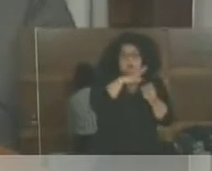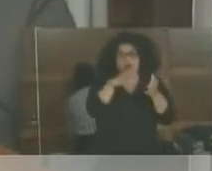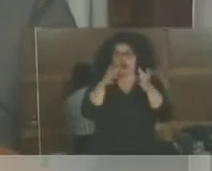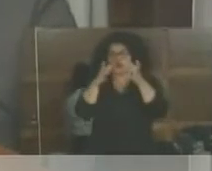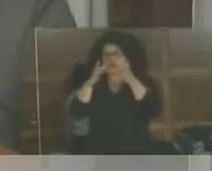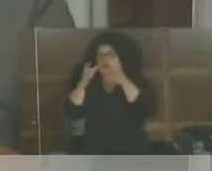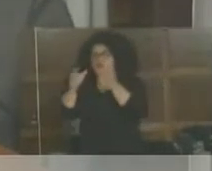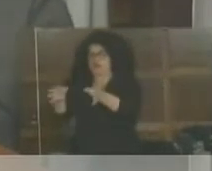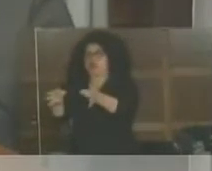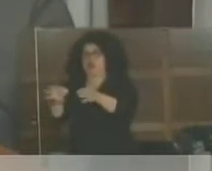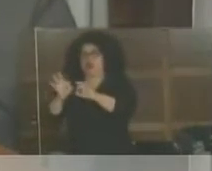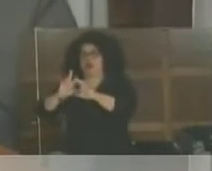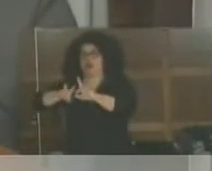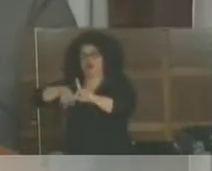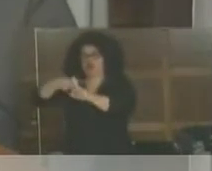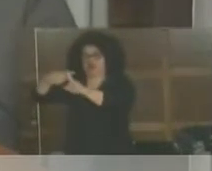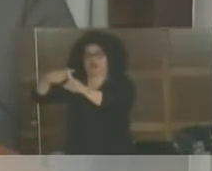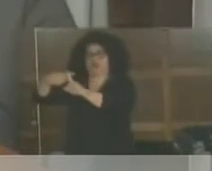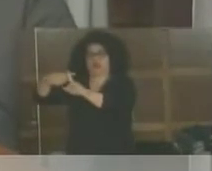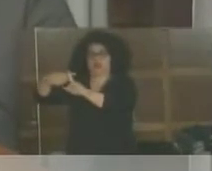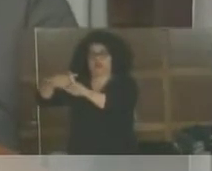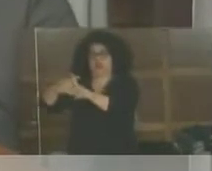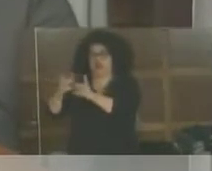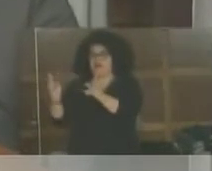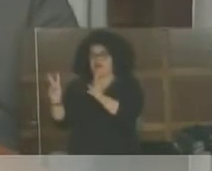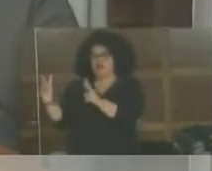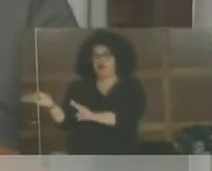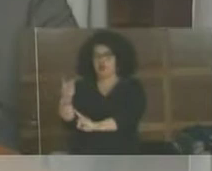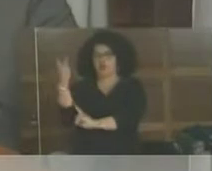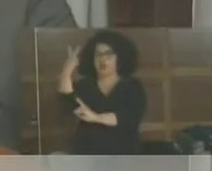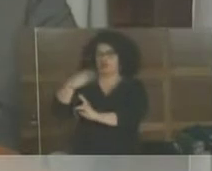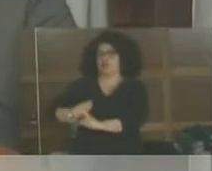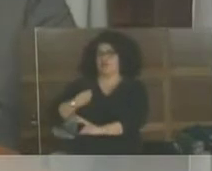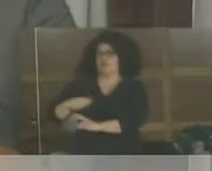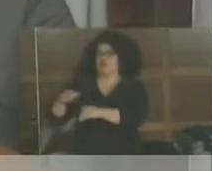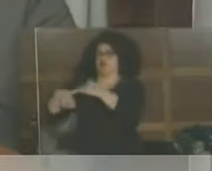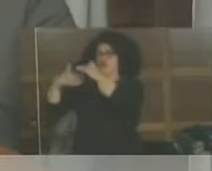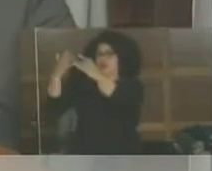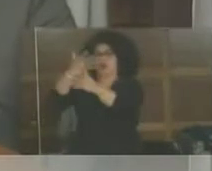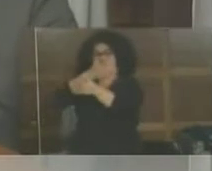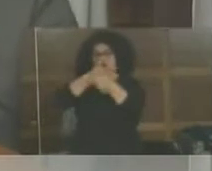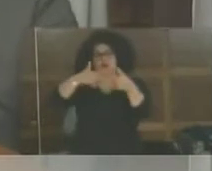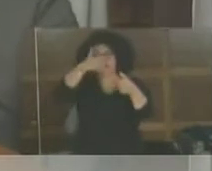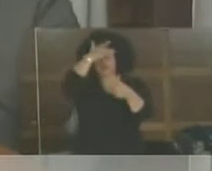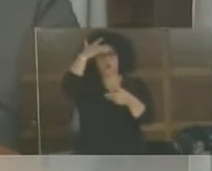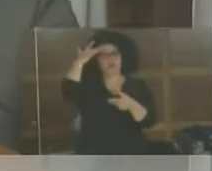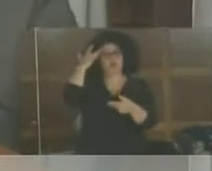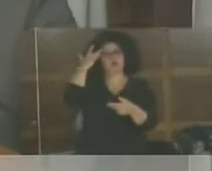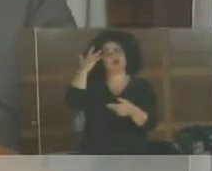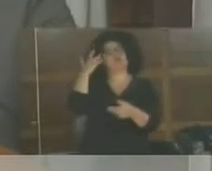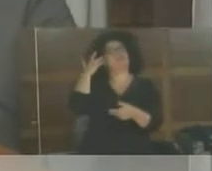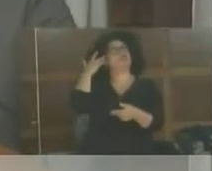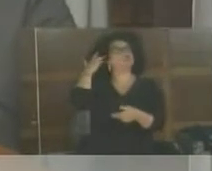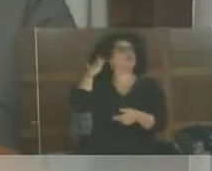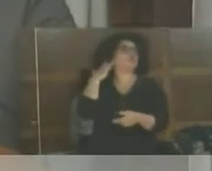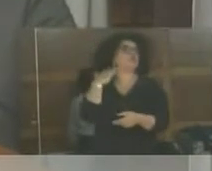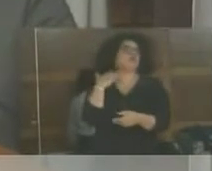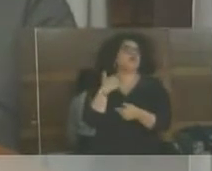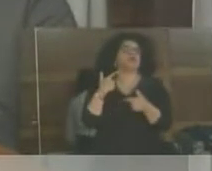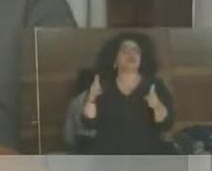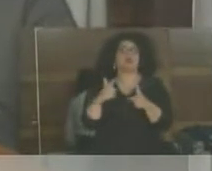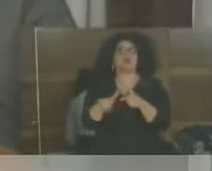que é a prevenção e a valorização à vida. Muitas pessoas que não tiveram suas vidas afetadas pelo